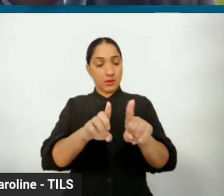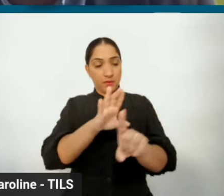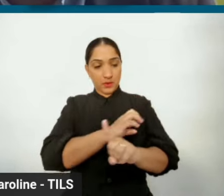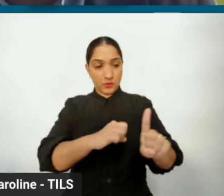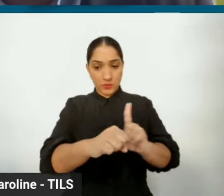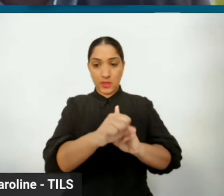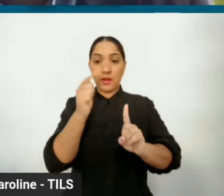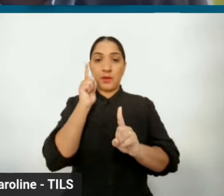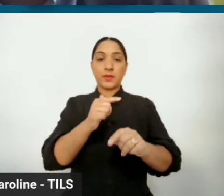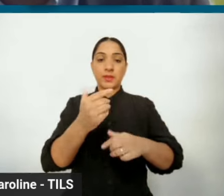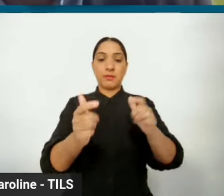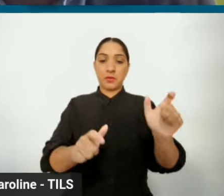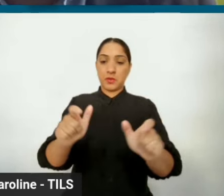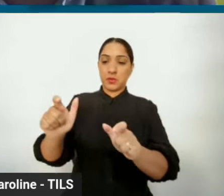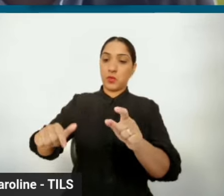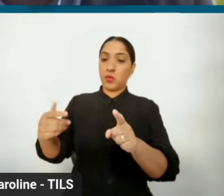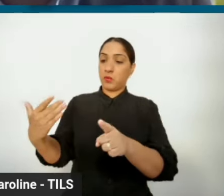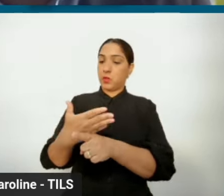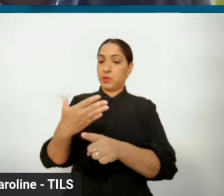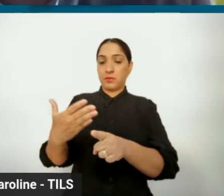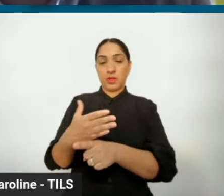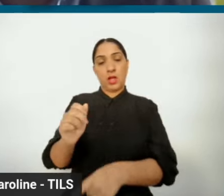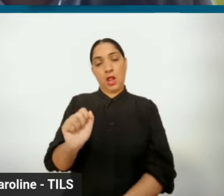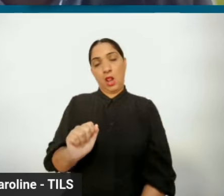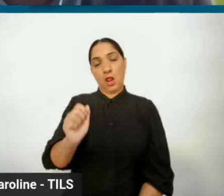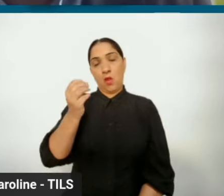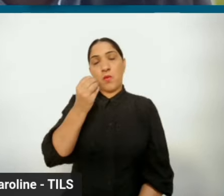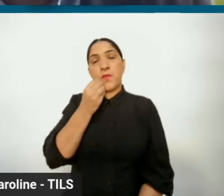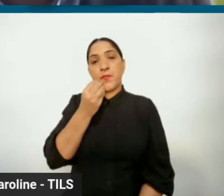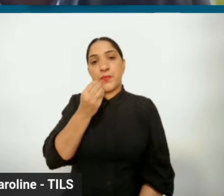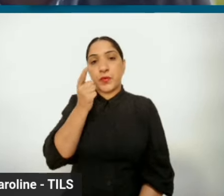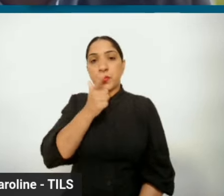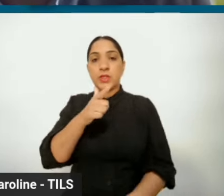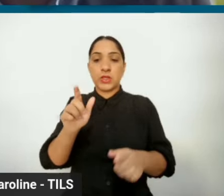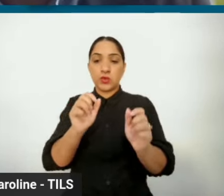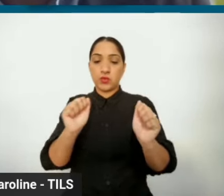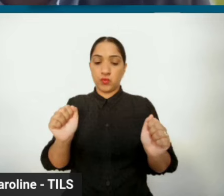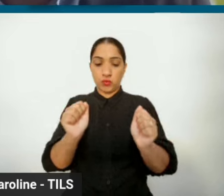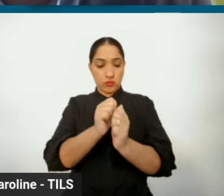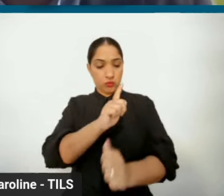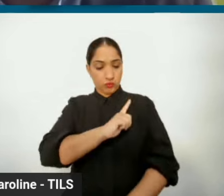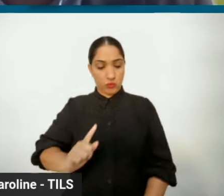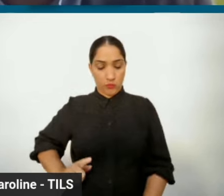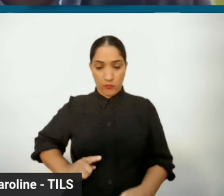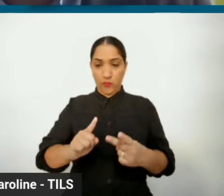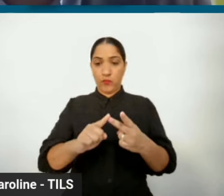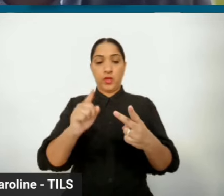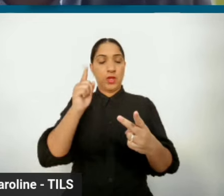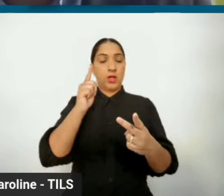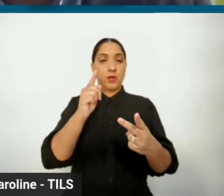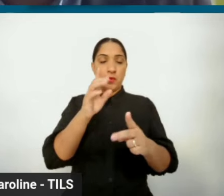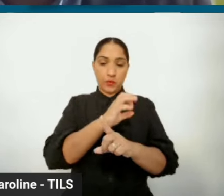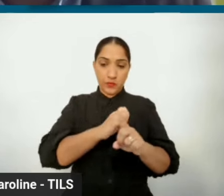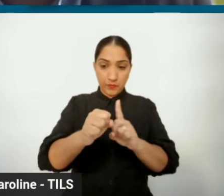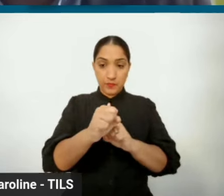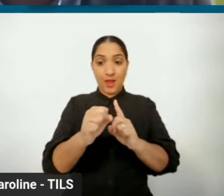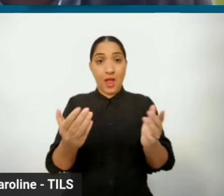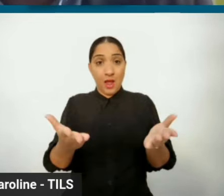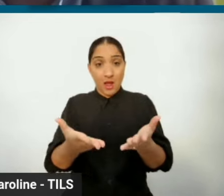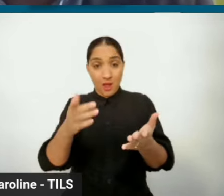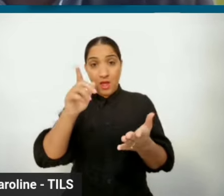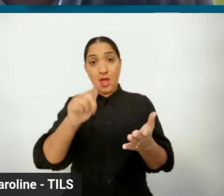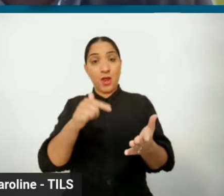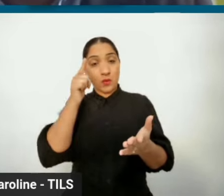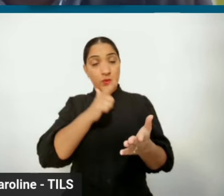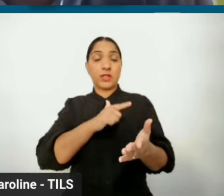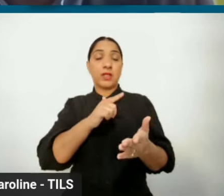que participaram da conferência. Claro, participando da conferência governo e sociedade civil, uma deliberação da conferência. Então agora é tirado o